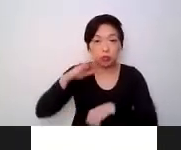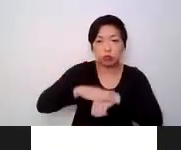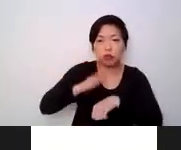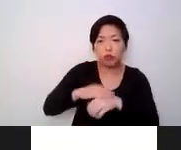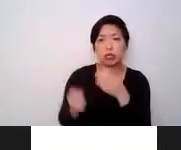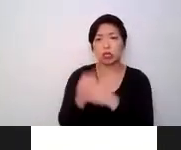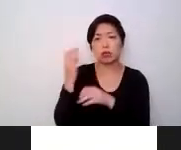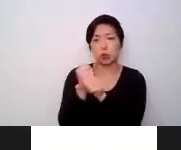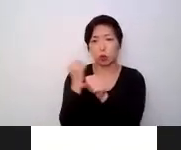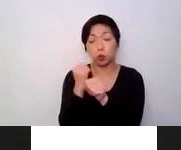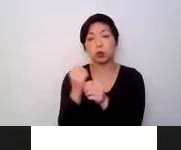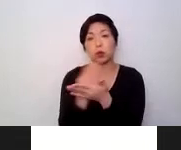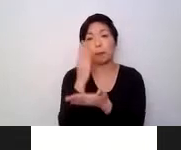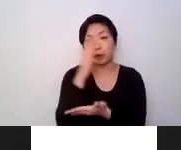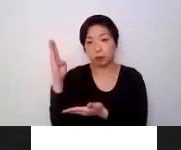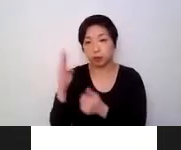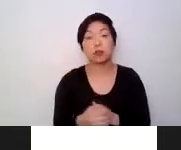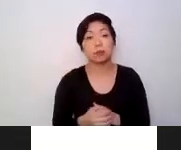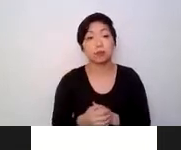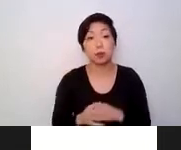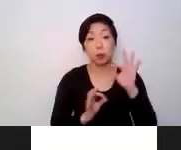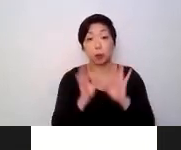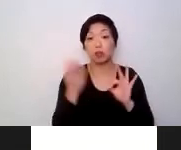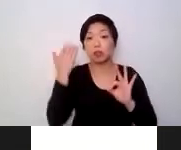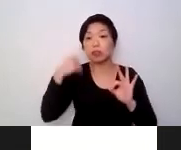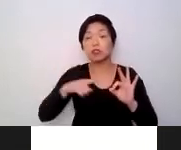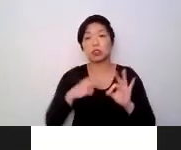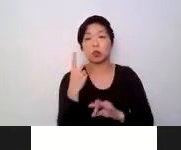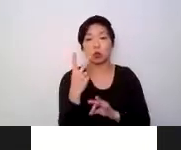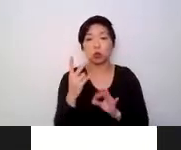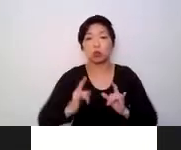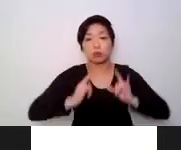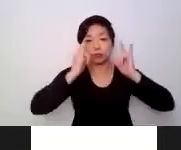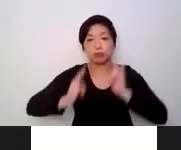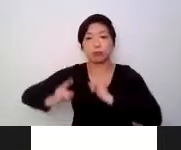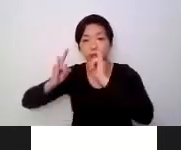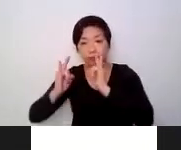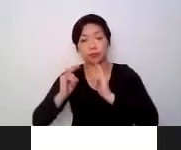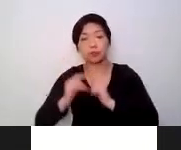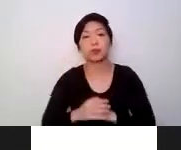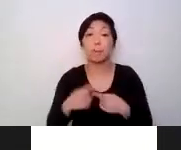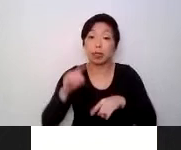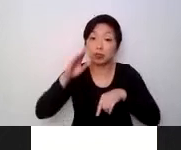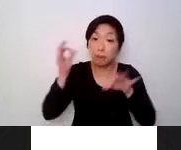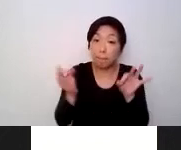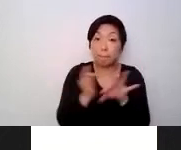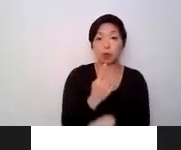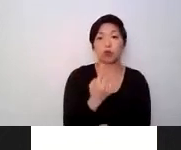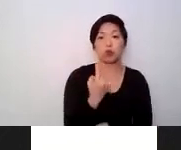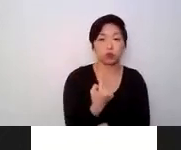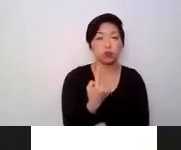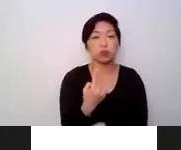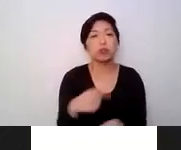O projeto inicial continham duas torres, ele executa uma só e o pórtico de